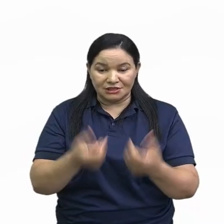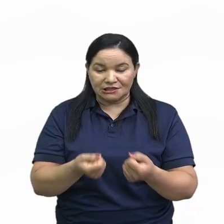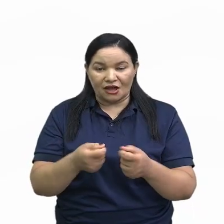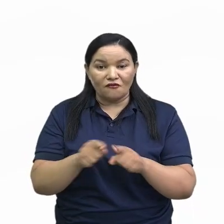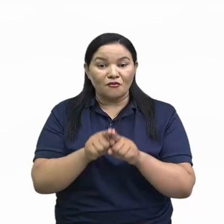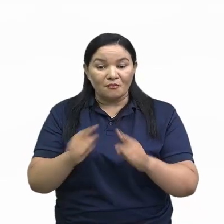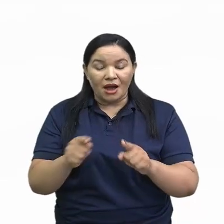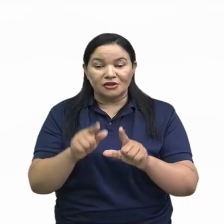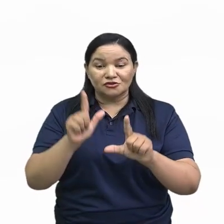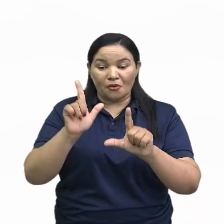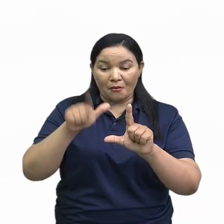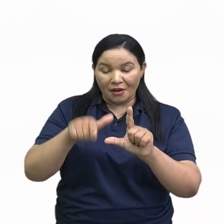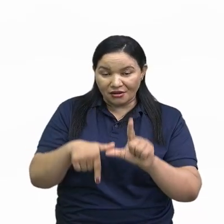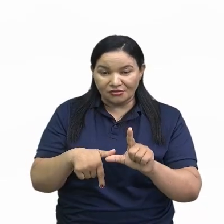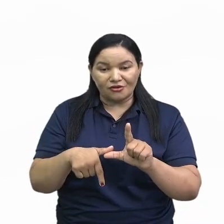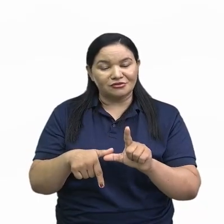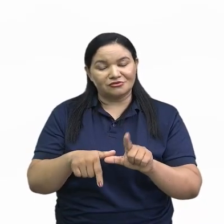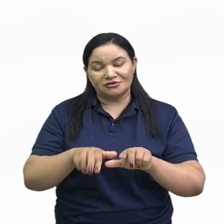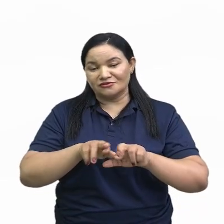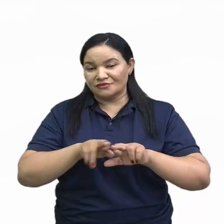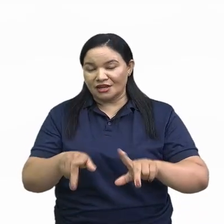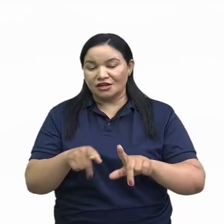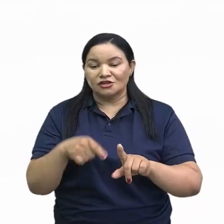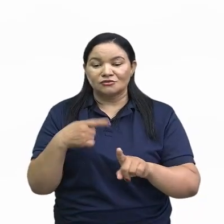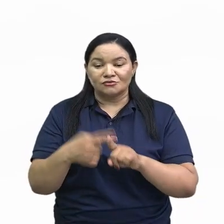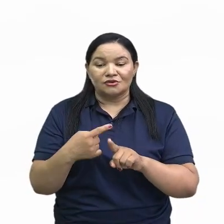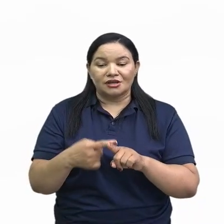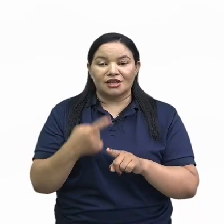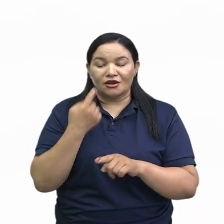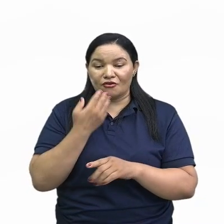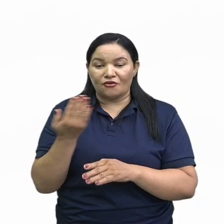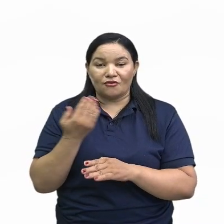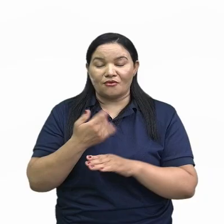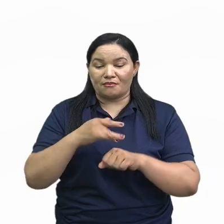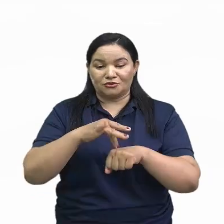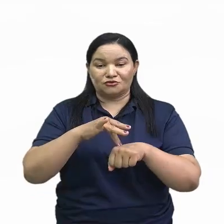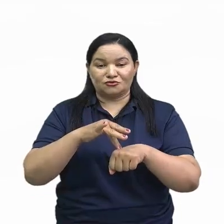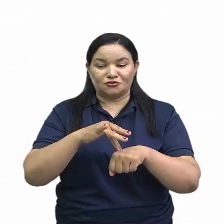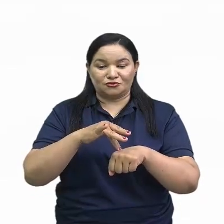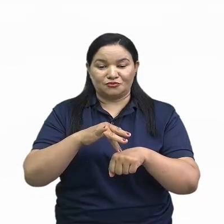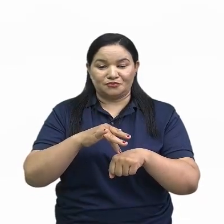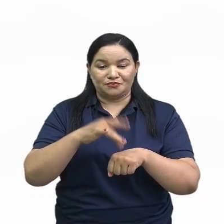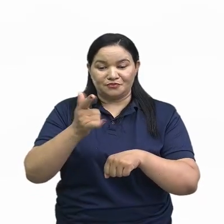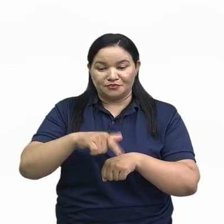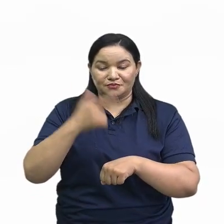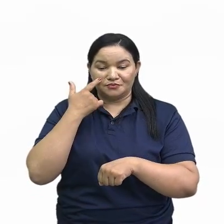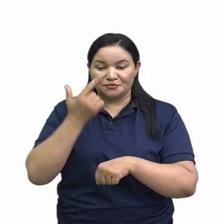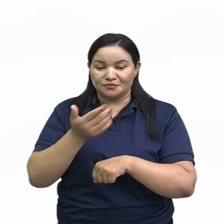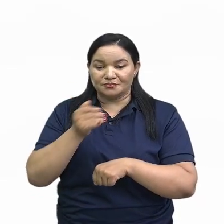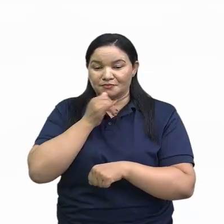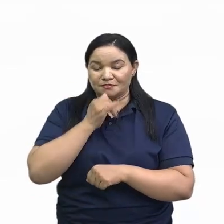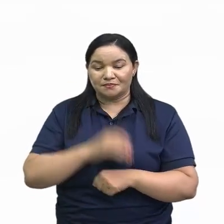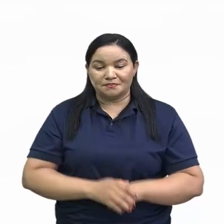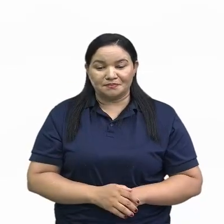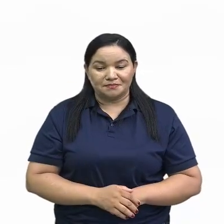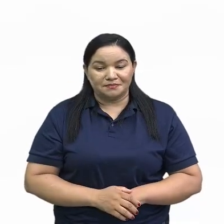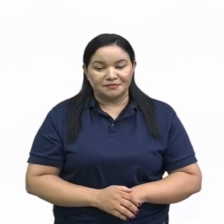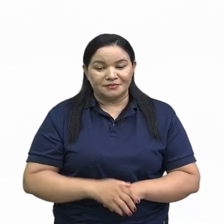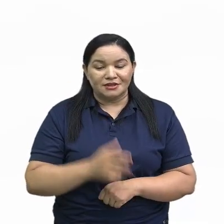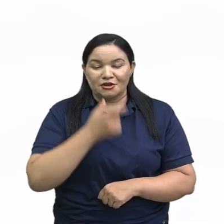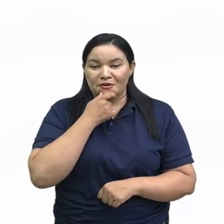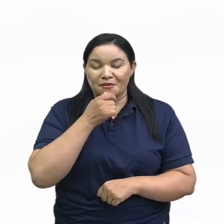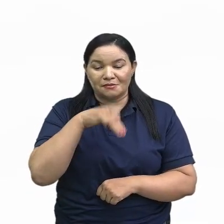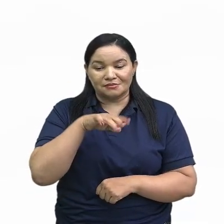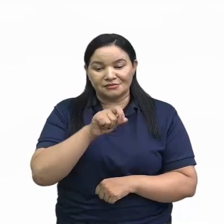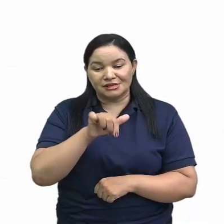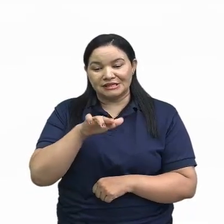Já o paradoxo, não. Perceba que nós vamos tender para o absurdo. Aí voltamos ao exemplo do paradoxo. Marcelo